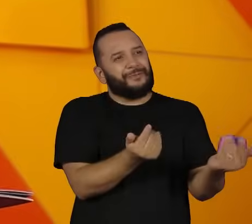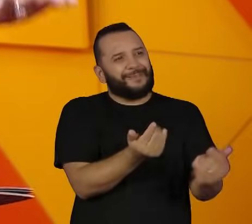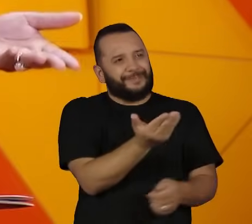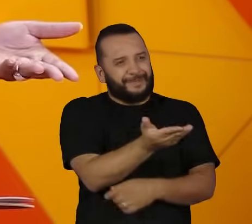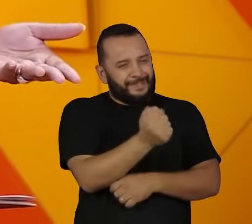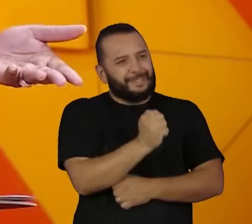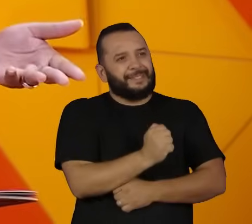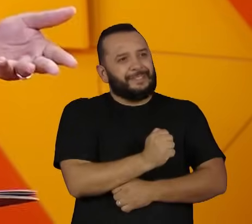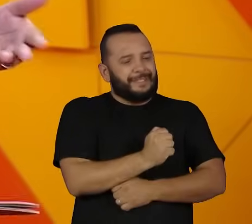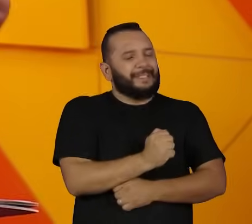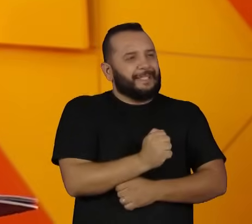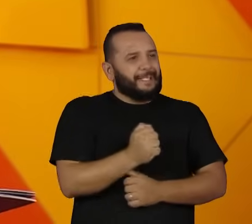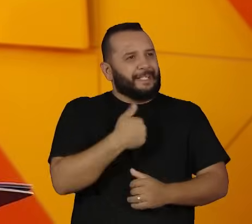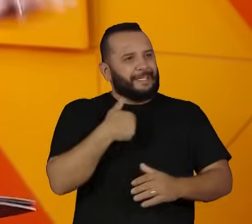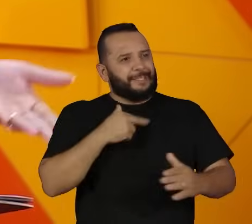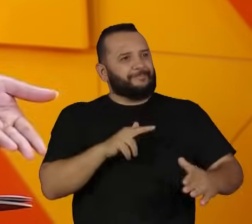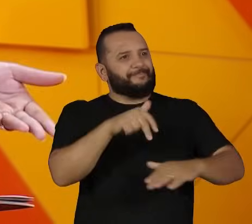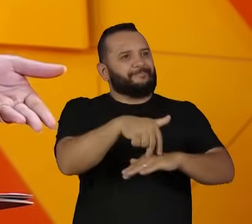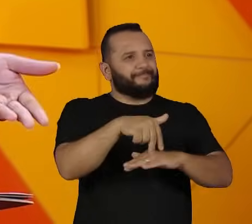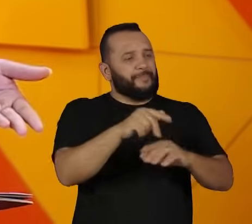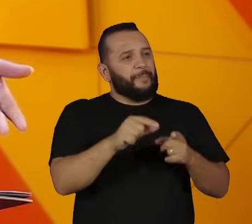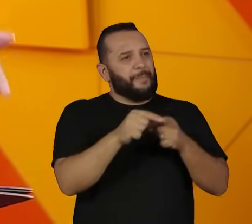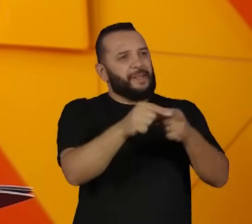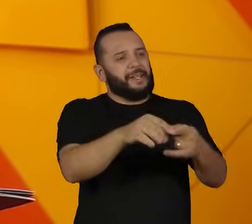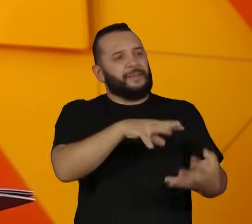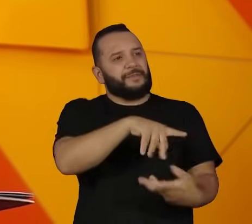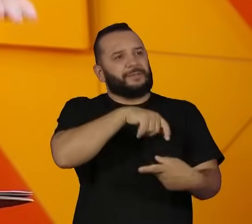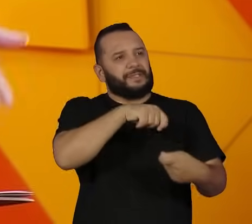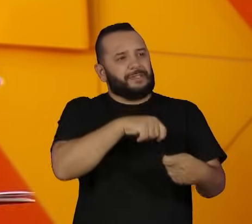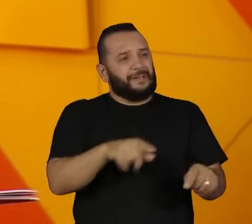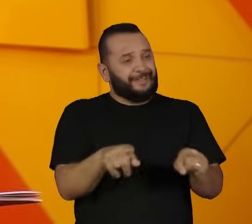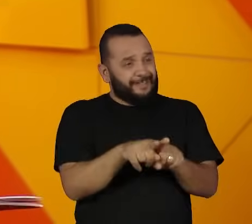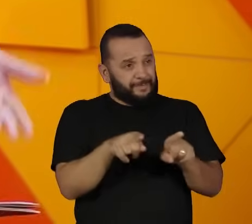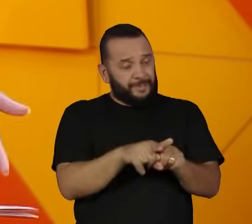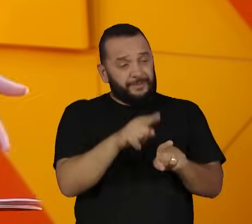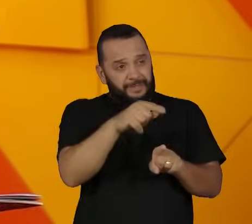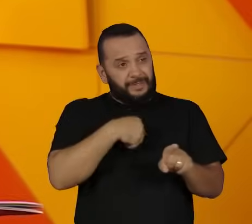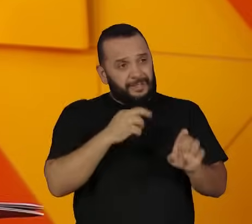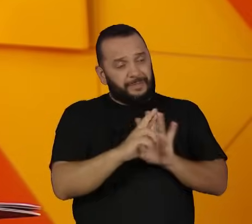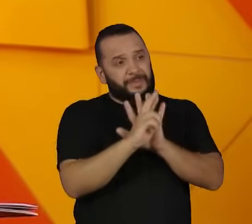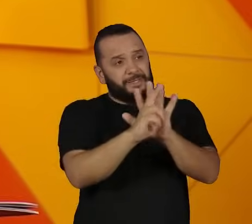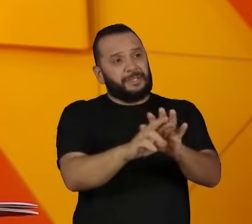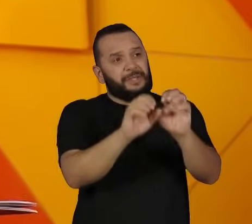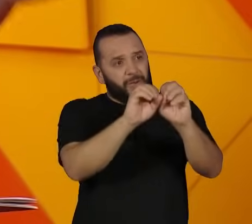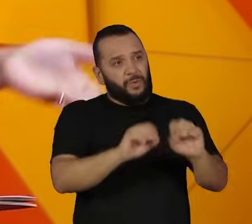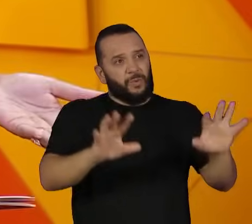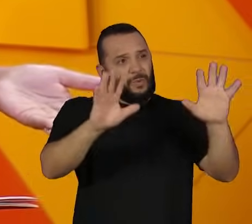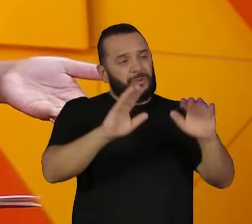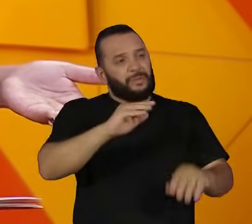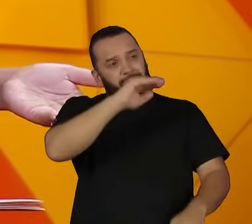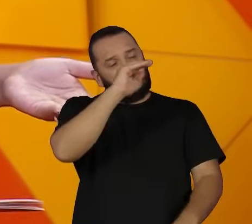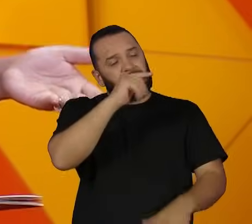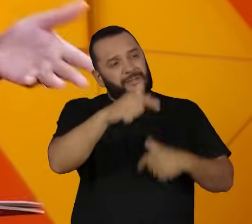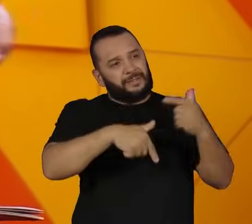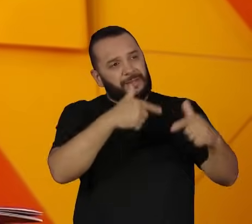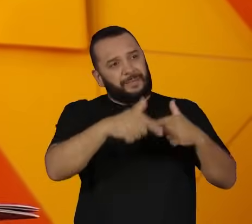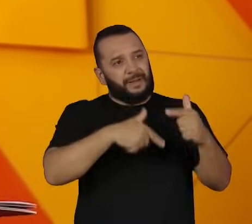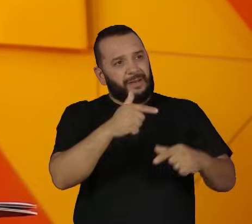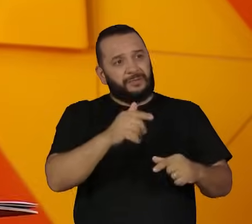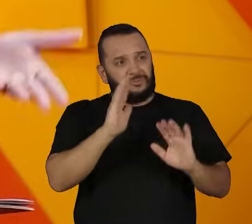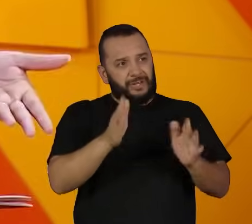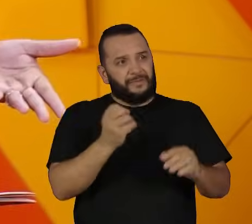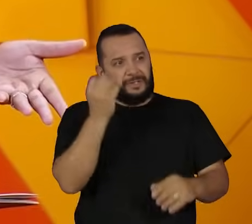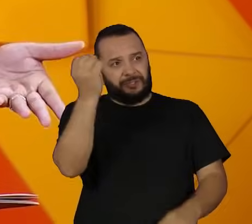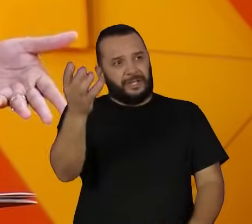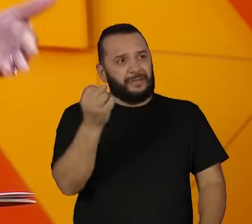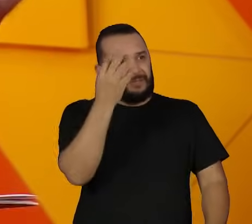você está à frente do Perifa Sustentável e também é uma embaixadora da ONU que tem viajado para vários países do mundo, levando